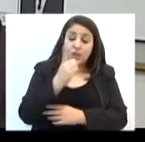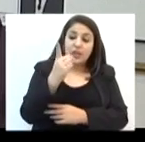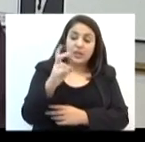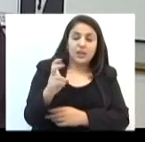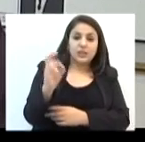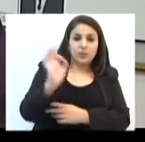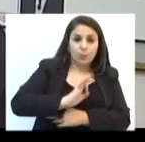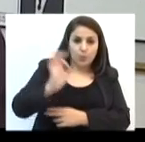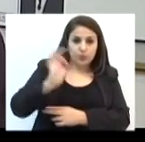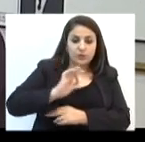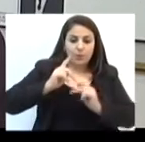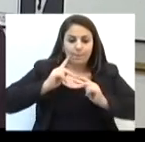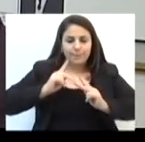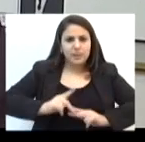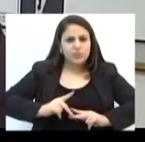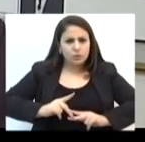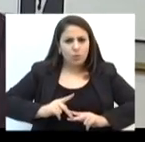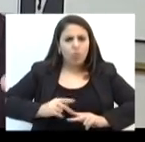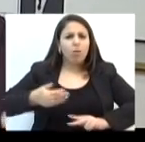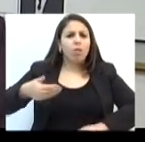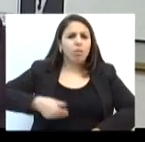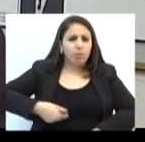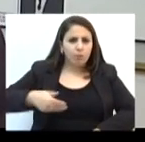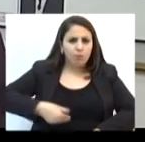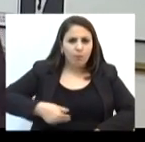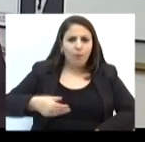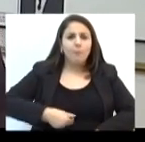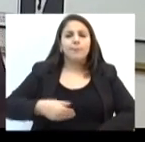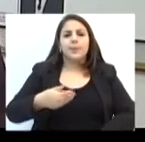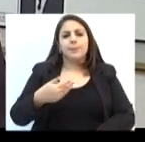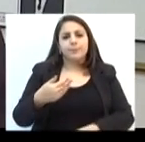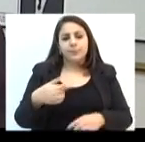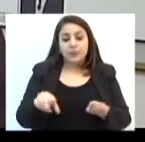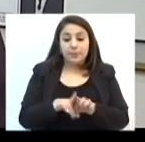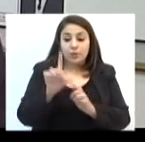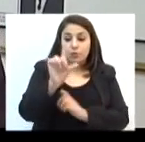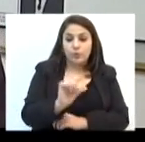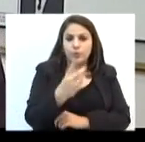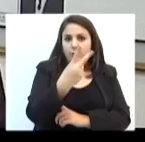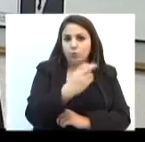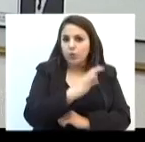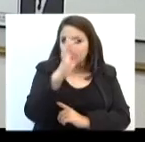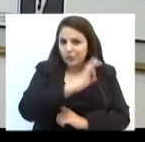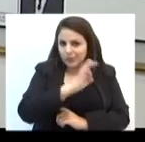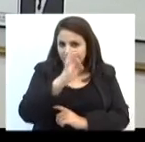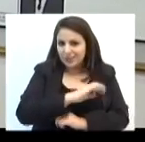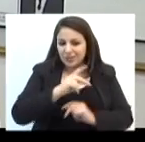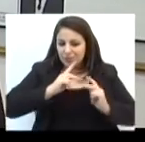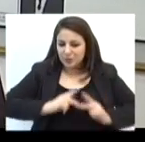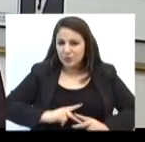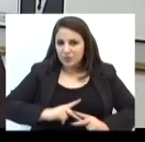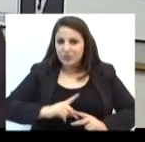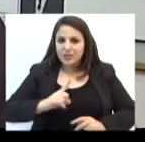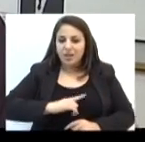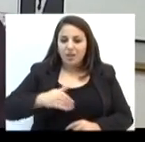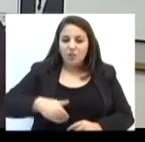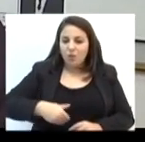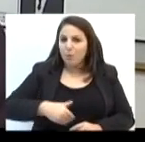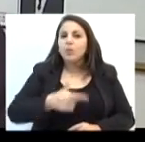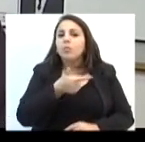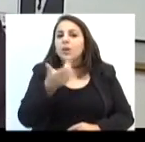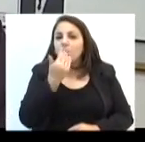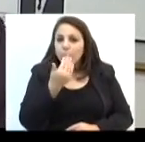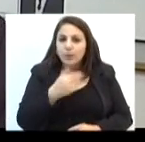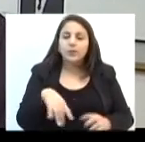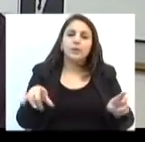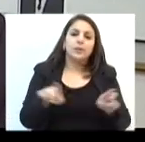tinha 15% de pessoas passando fome no nosso país, reduzindo para 2% as pessoas que passam fome no